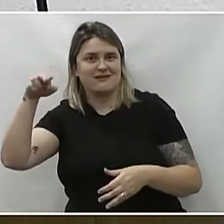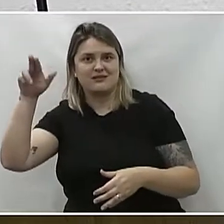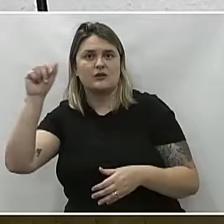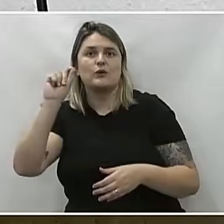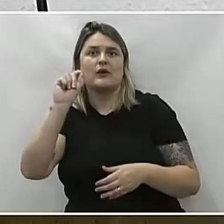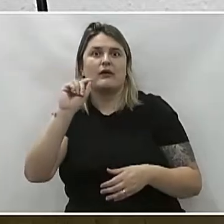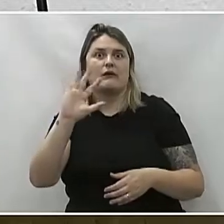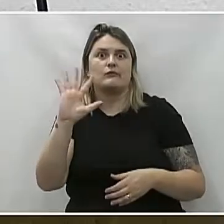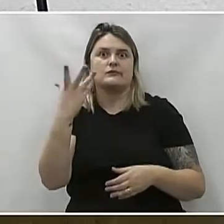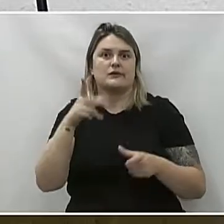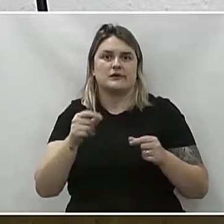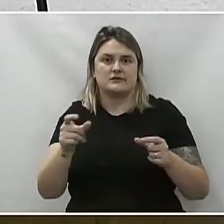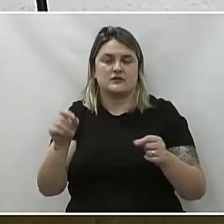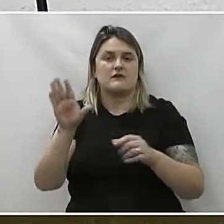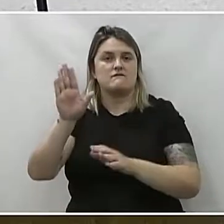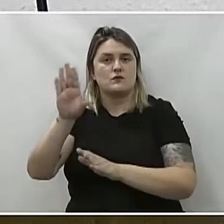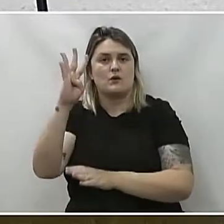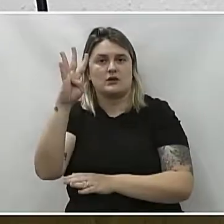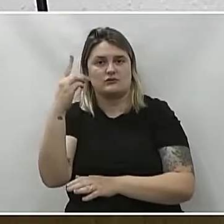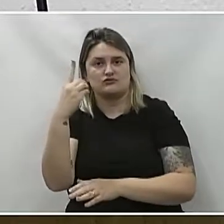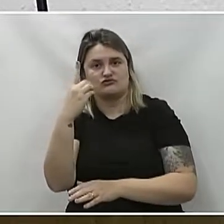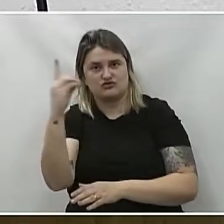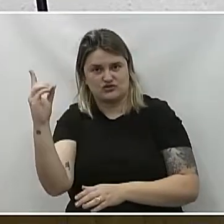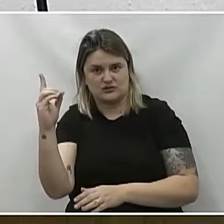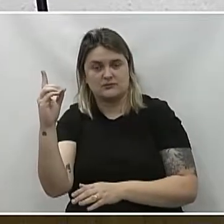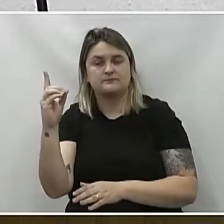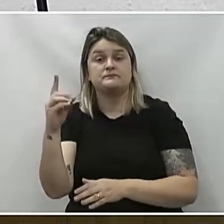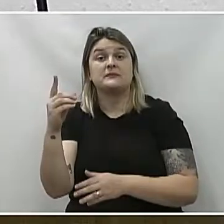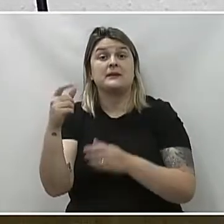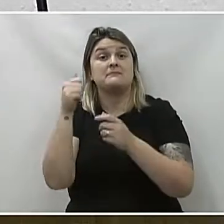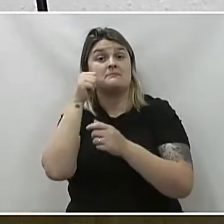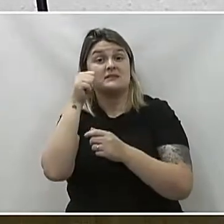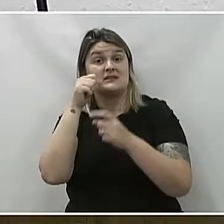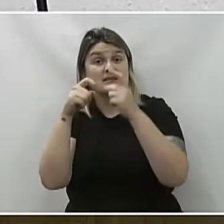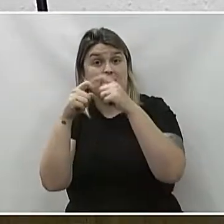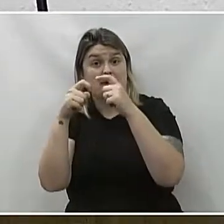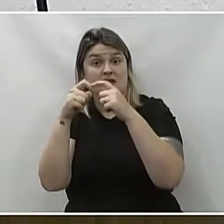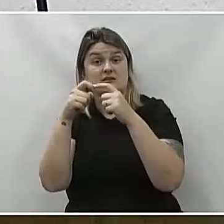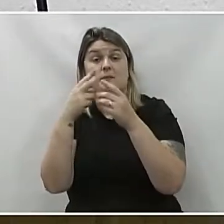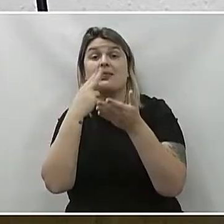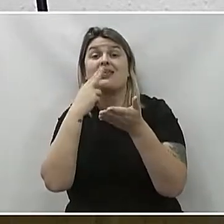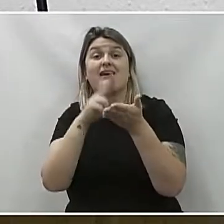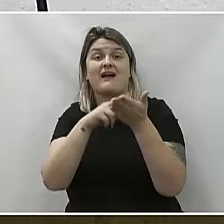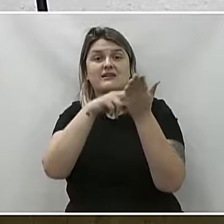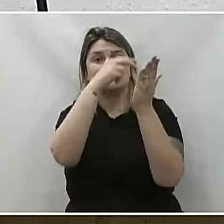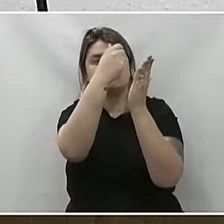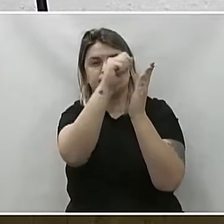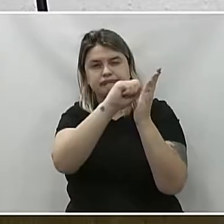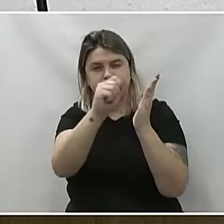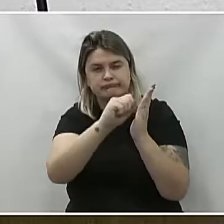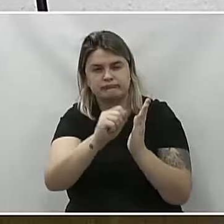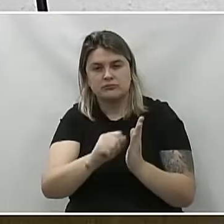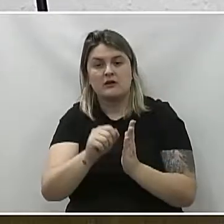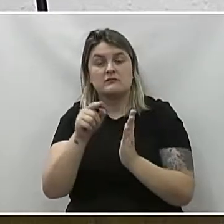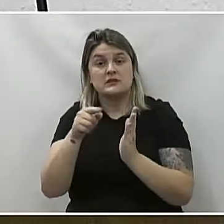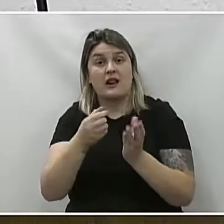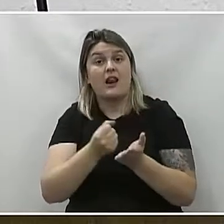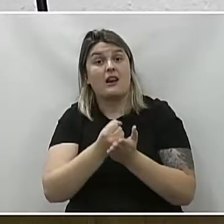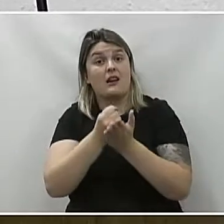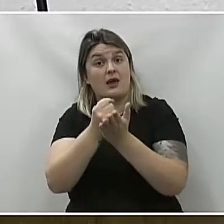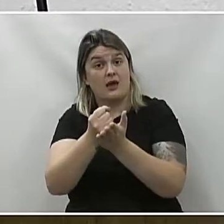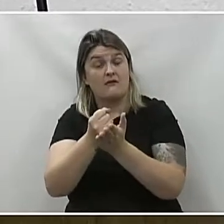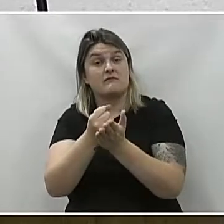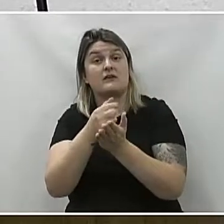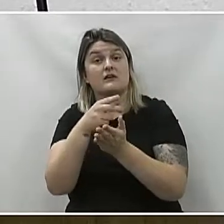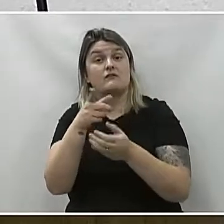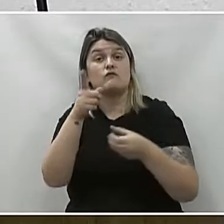Depois disso, ele ficou 4 dias no hospital. A médica me deu uma carta enorme, imensa, falou assim para mim, olha, você vai pegar essa carta e